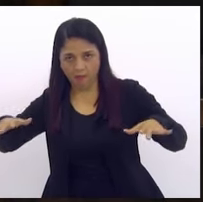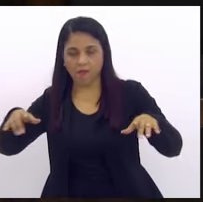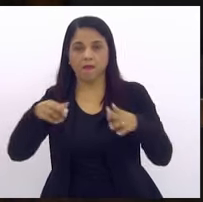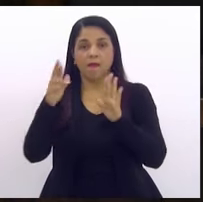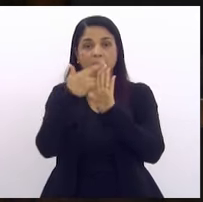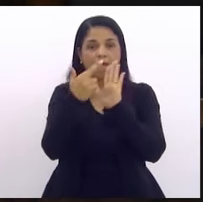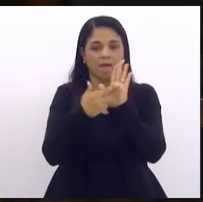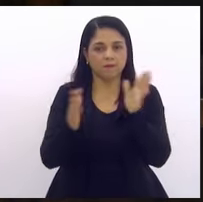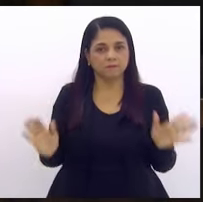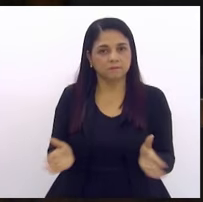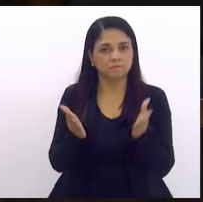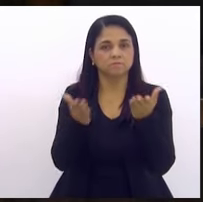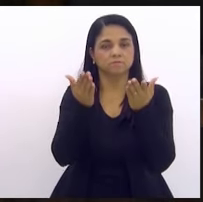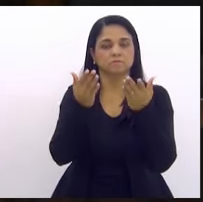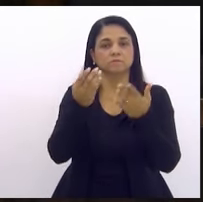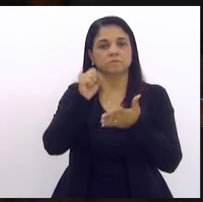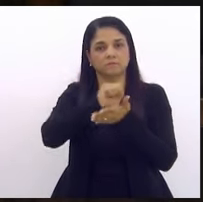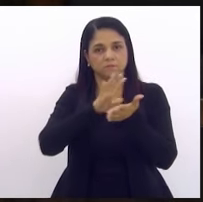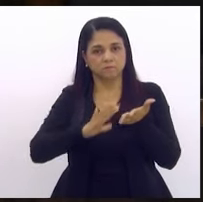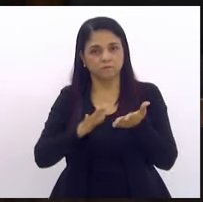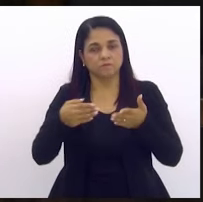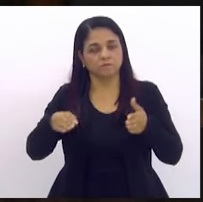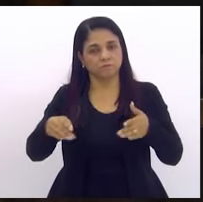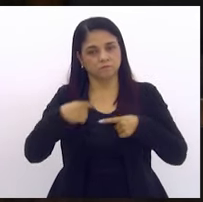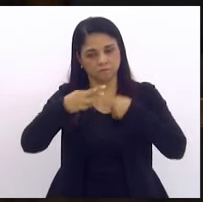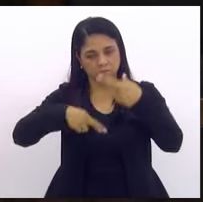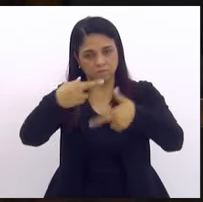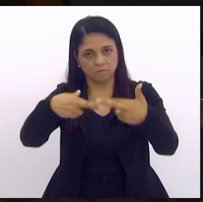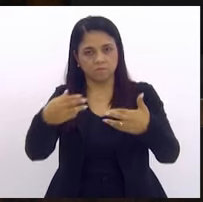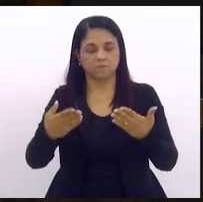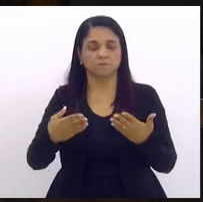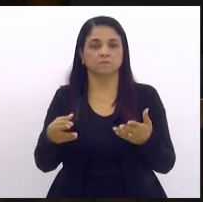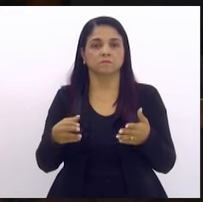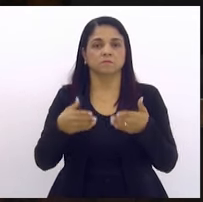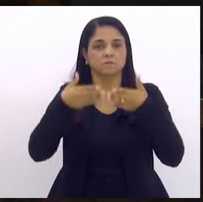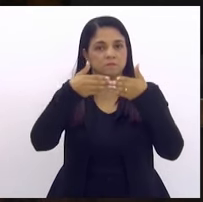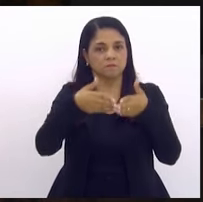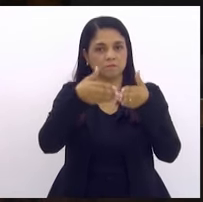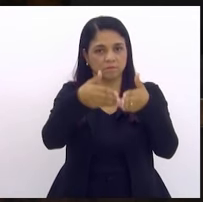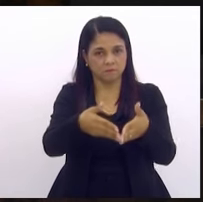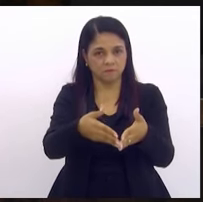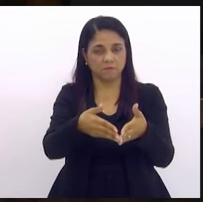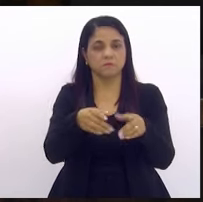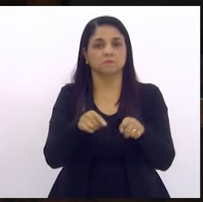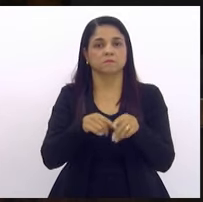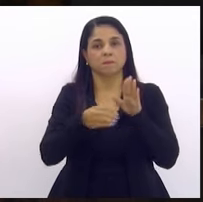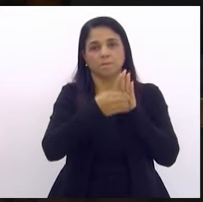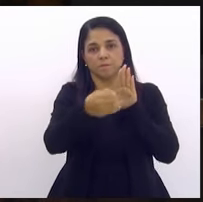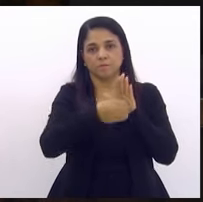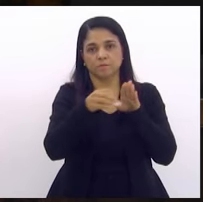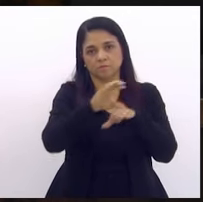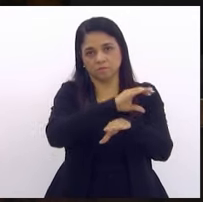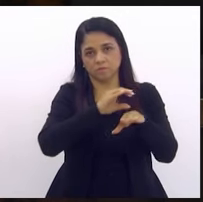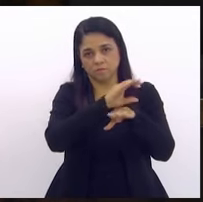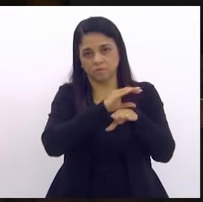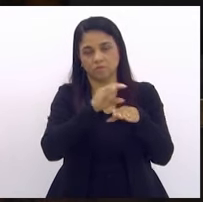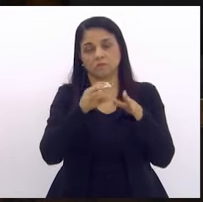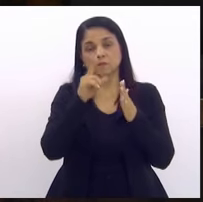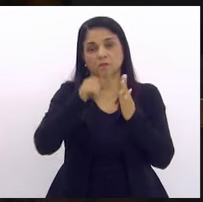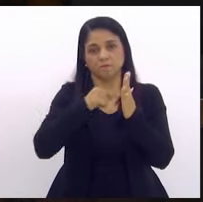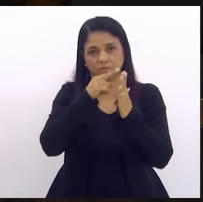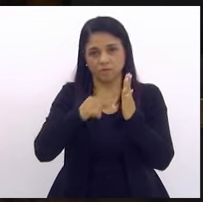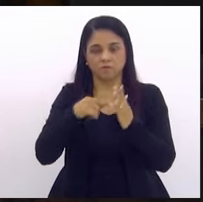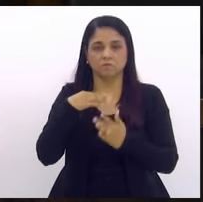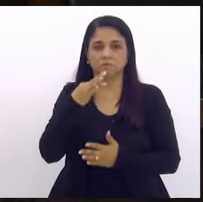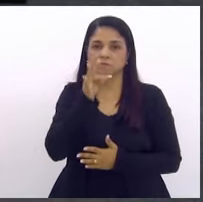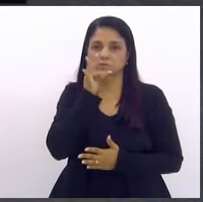de incentivos à atividade de reciclagem de embarcações e dar outras providências. Pendendo de parecer da Comissão de Emendas Constitucionais e Vetos,